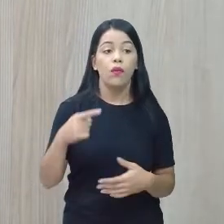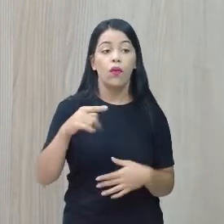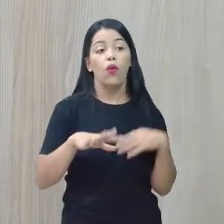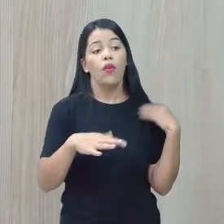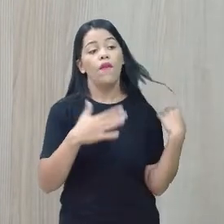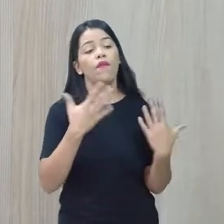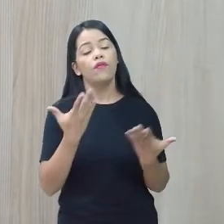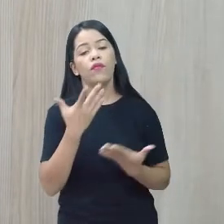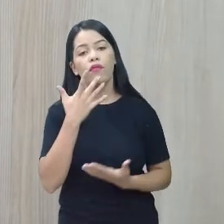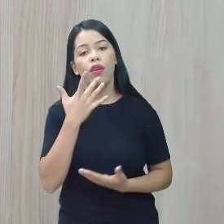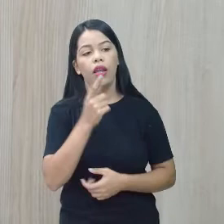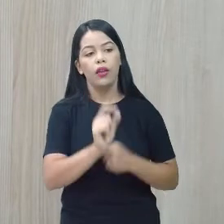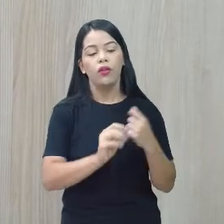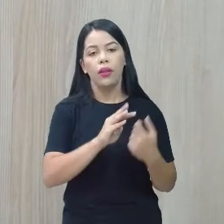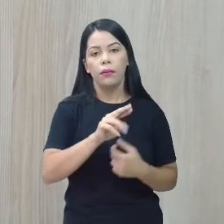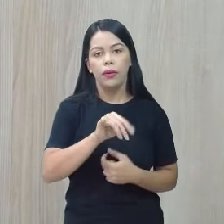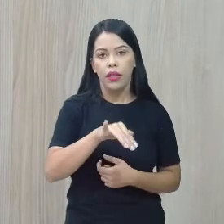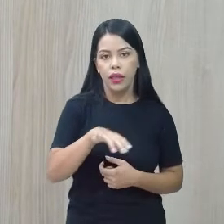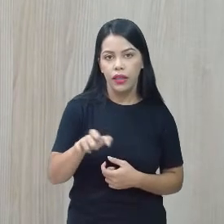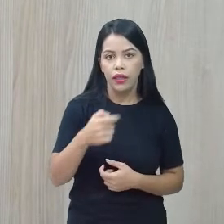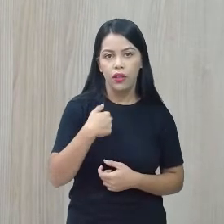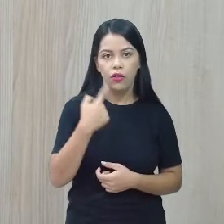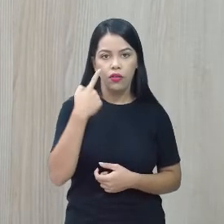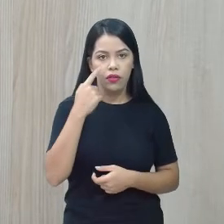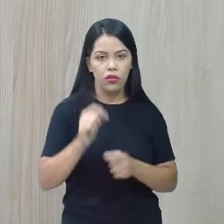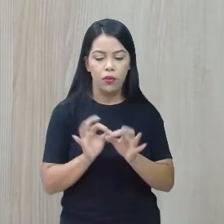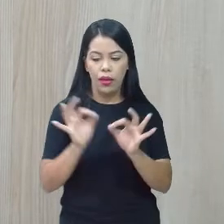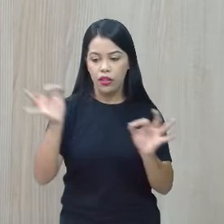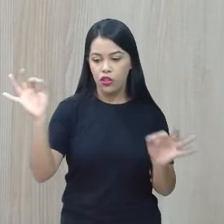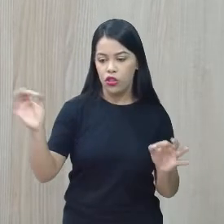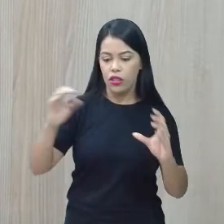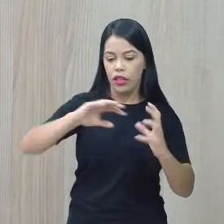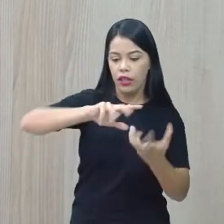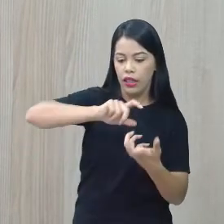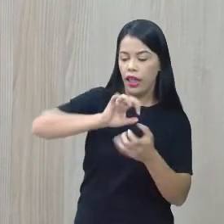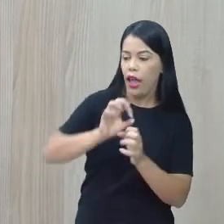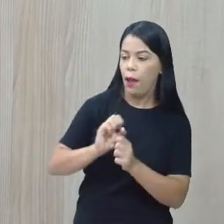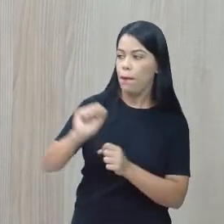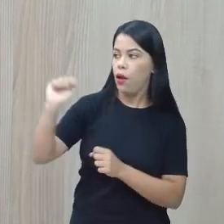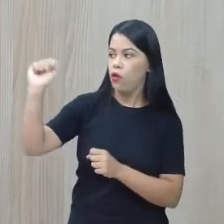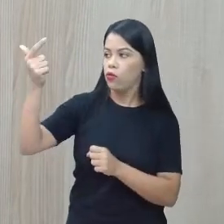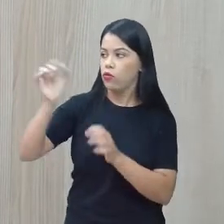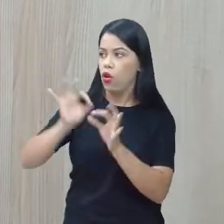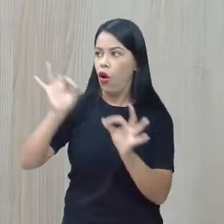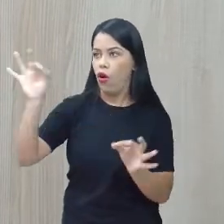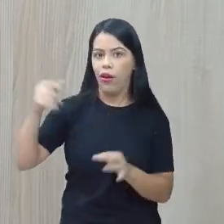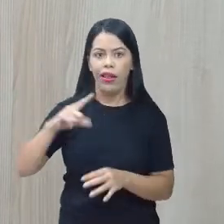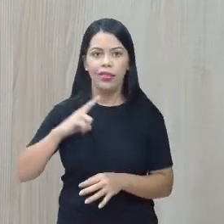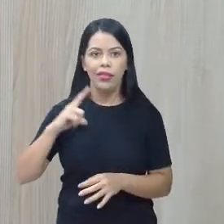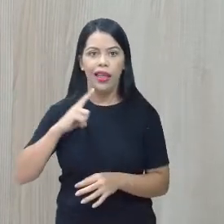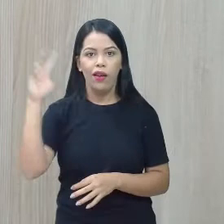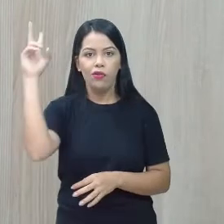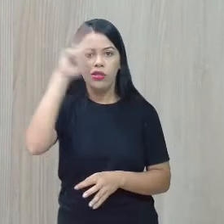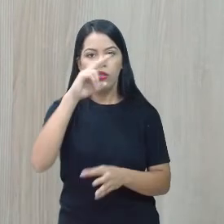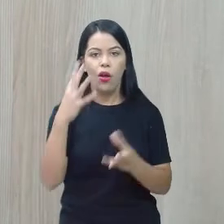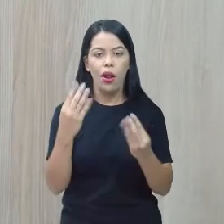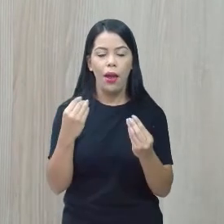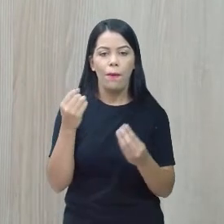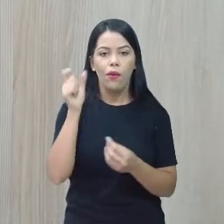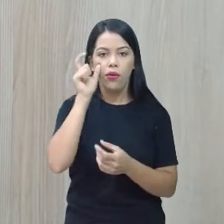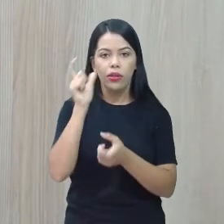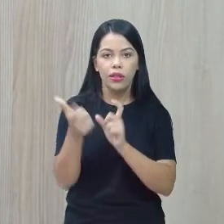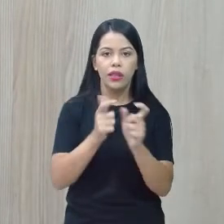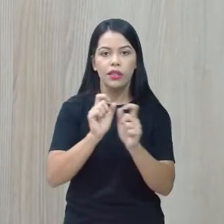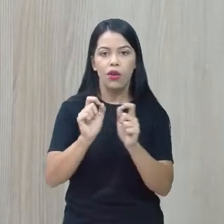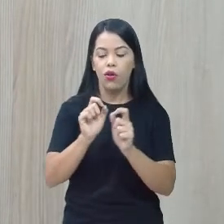Briane, em relação à distância que você falou aí da Terra para o Sol, né? Sim. E tem uma história bastante interessante que uma